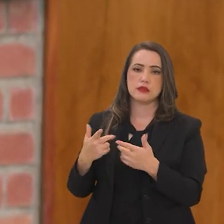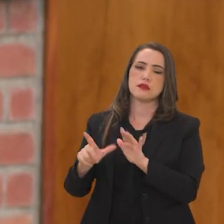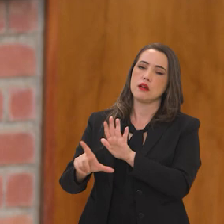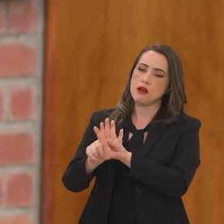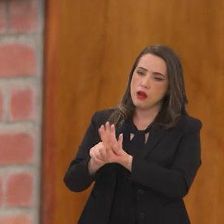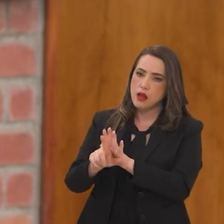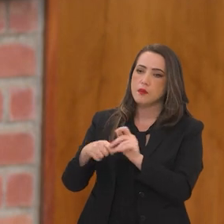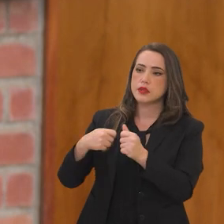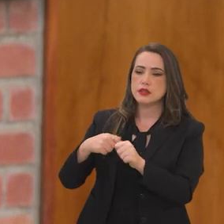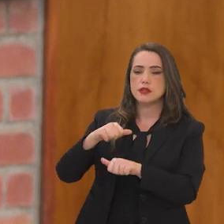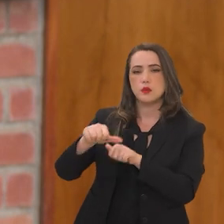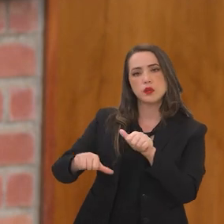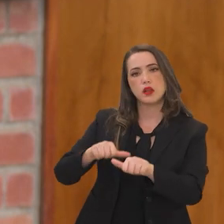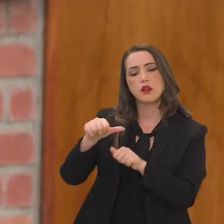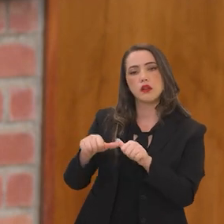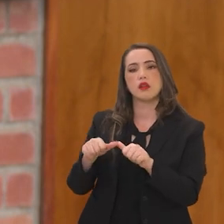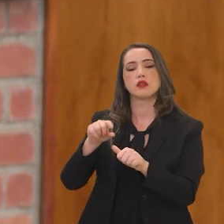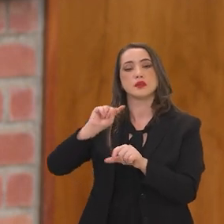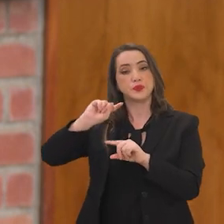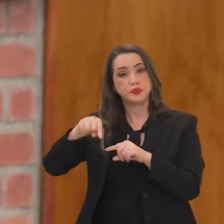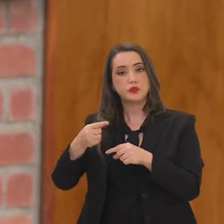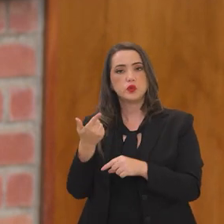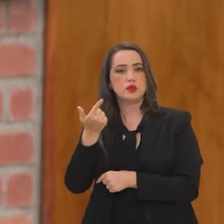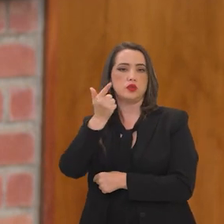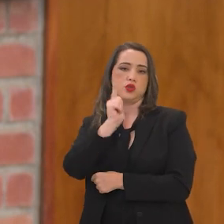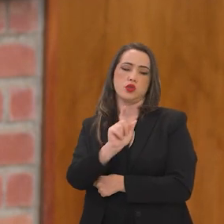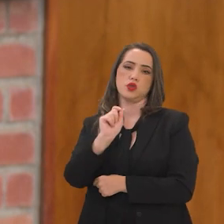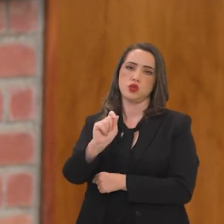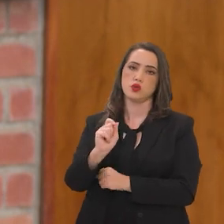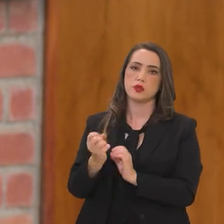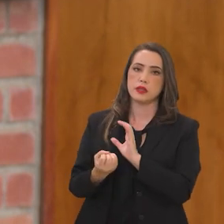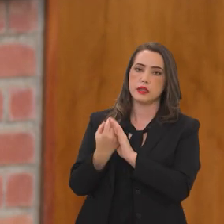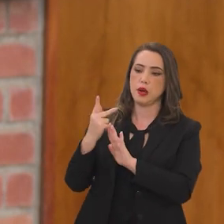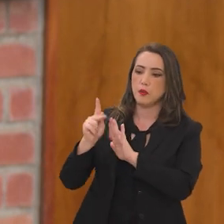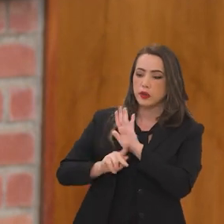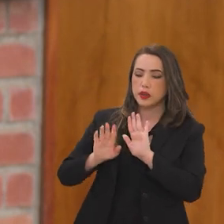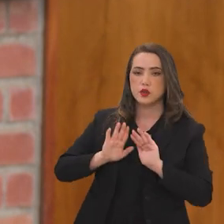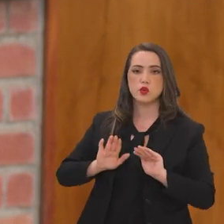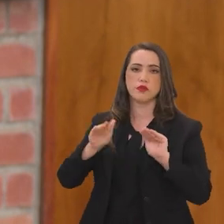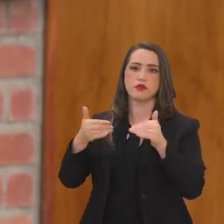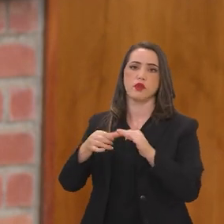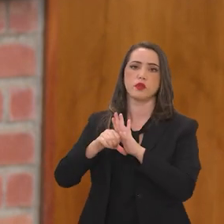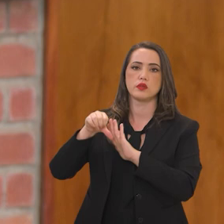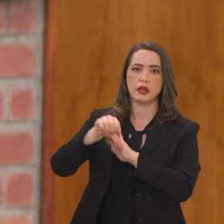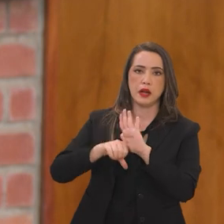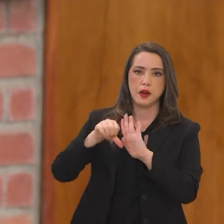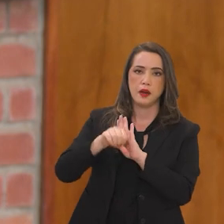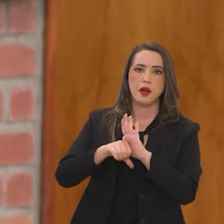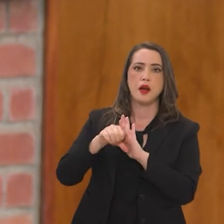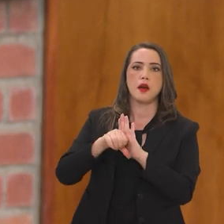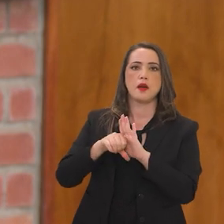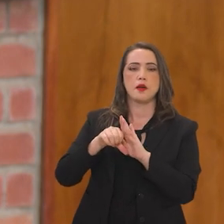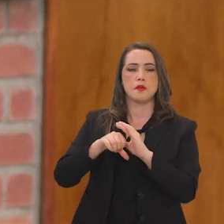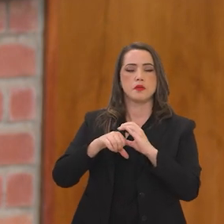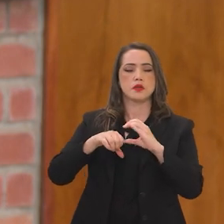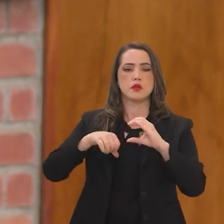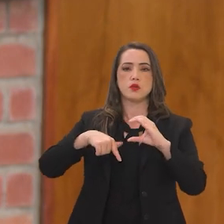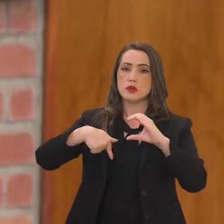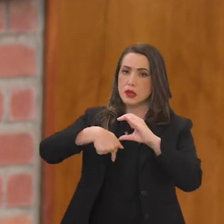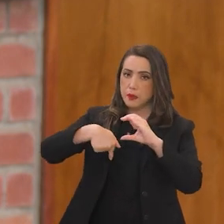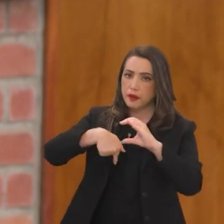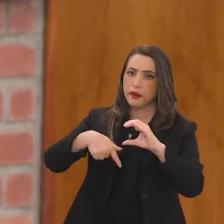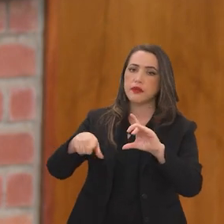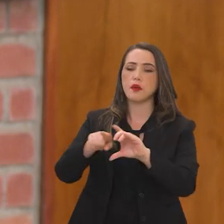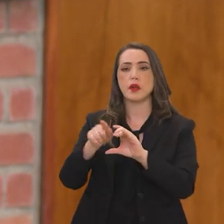modificação da lei a partir da modificação da lei a gente consegue então implementar a portarias específicas na capas no CNPQ nas outras agências de